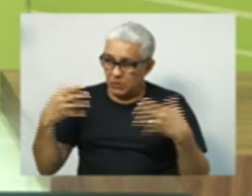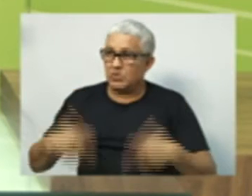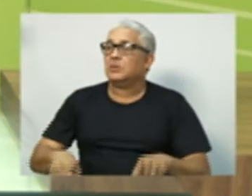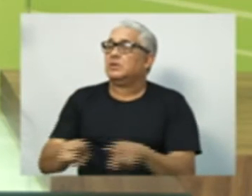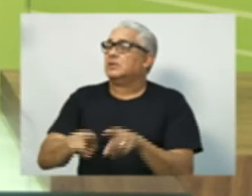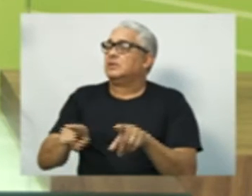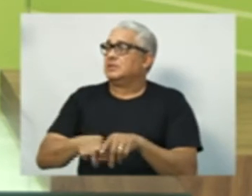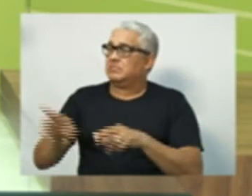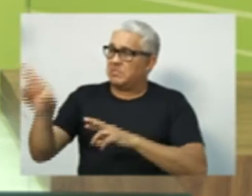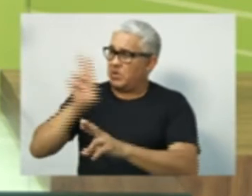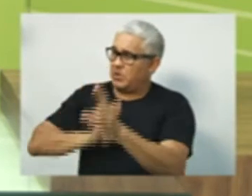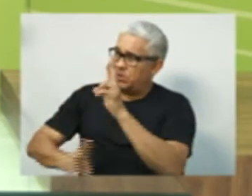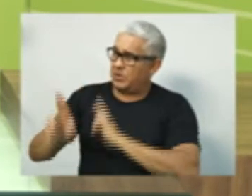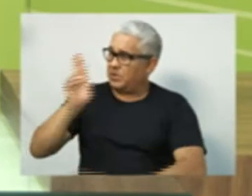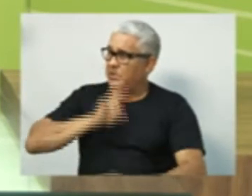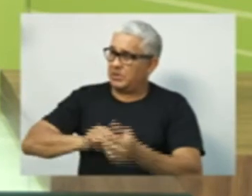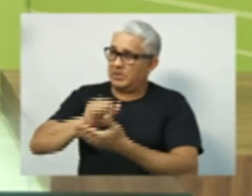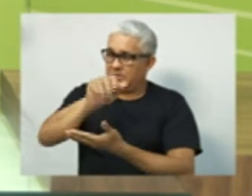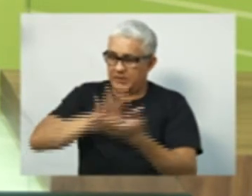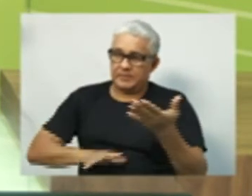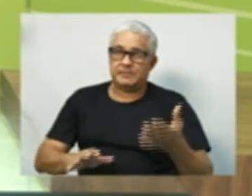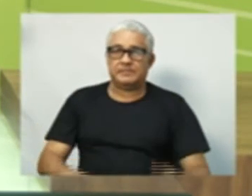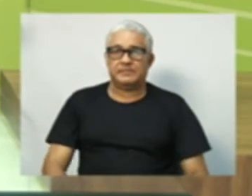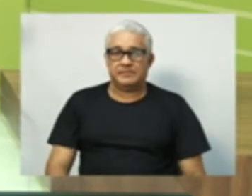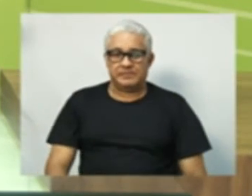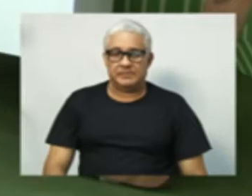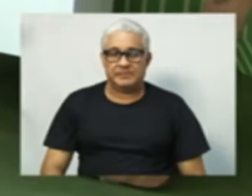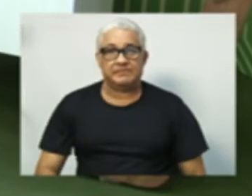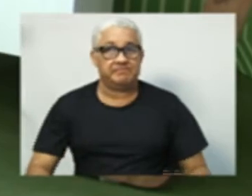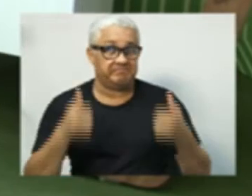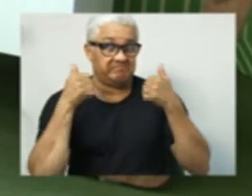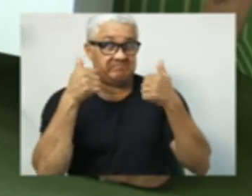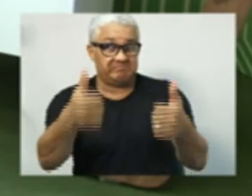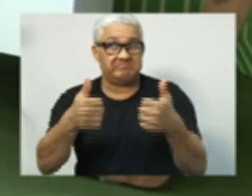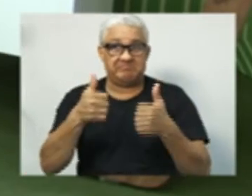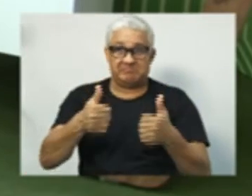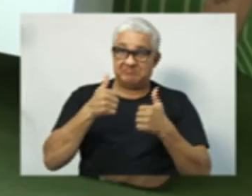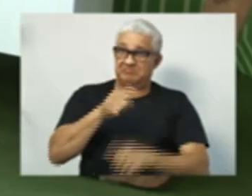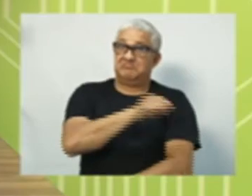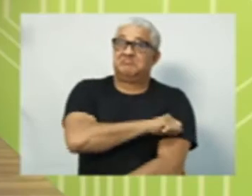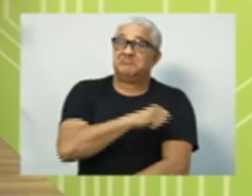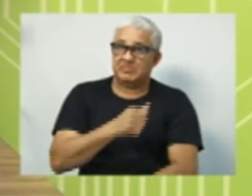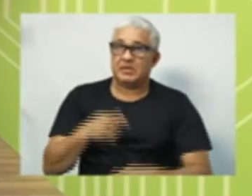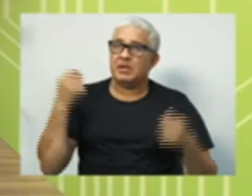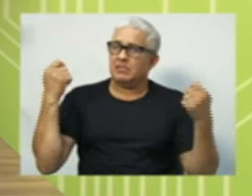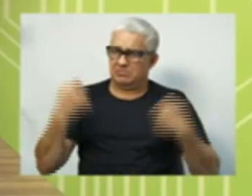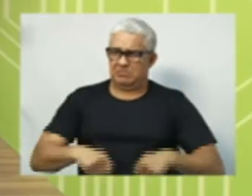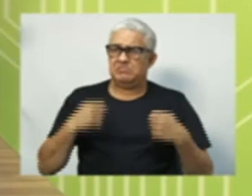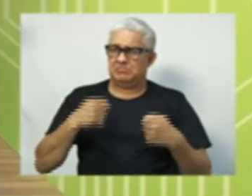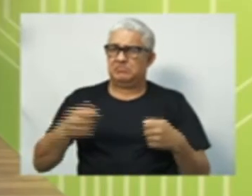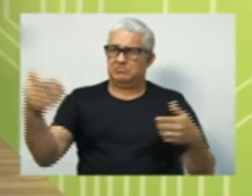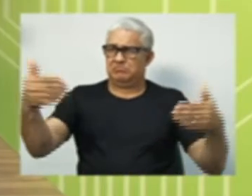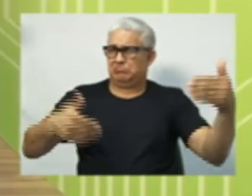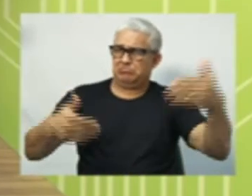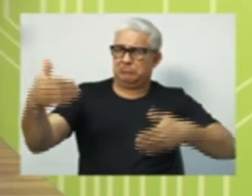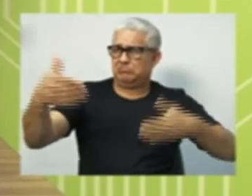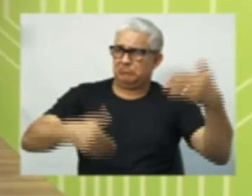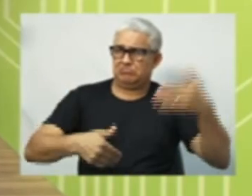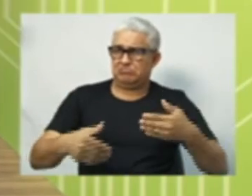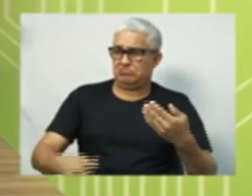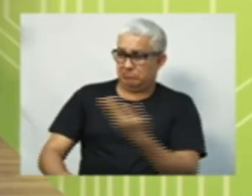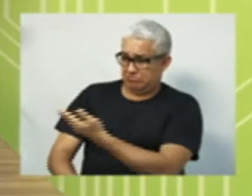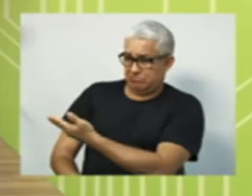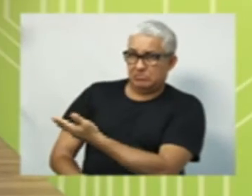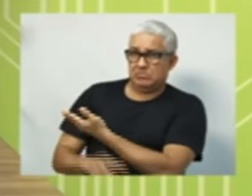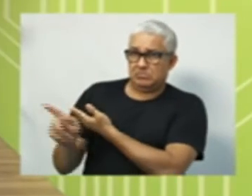suas respostas das atividades. É isso aí, aluno. Tem que participar mesmo. Aqui, a professora